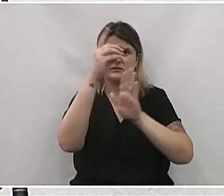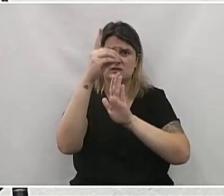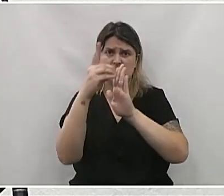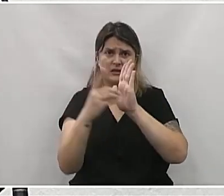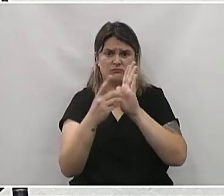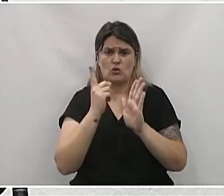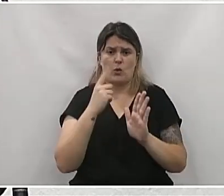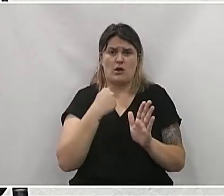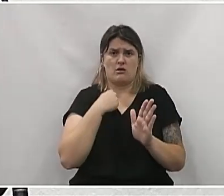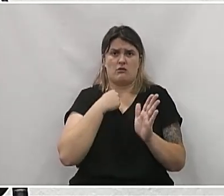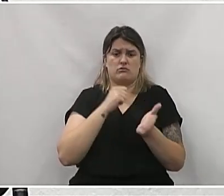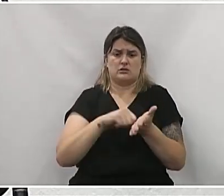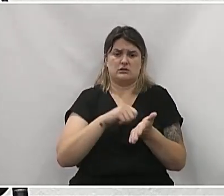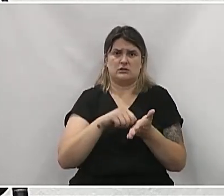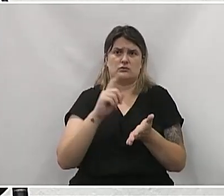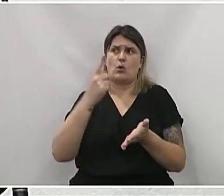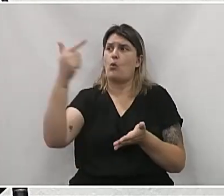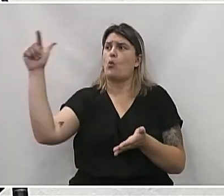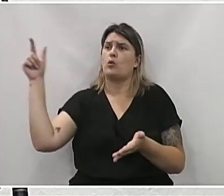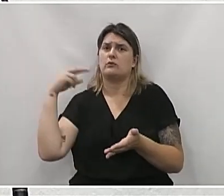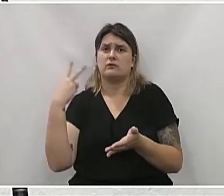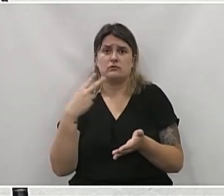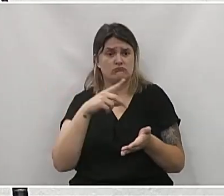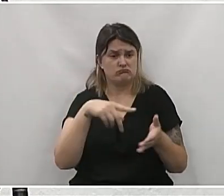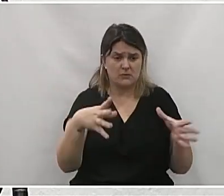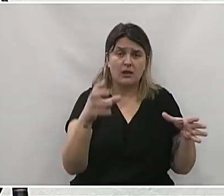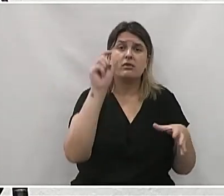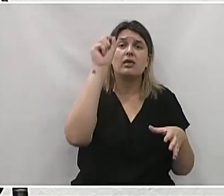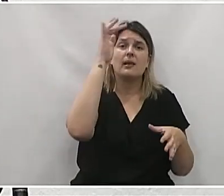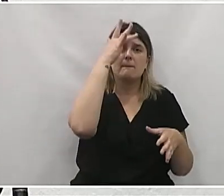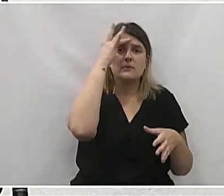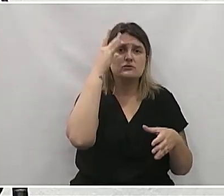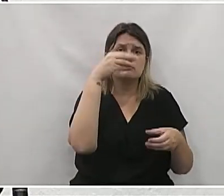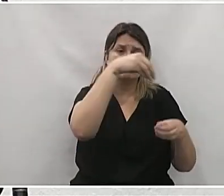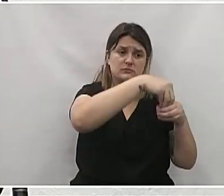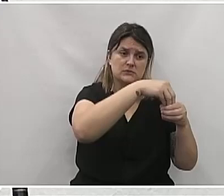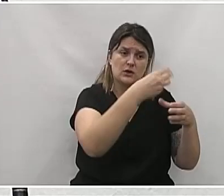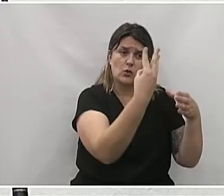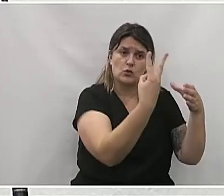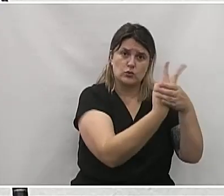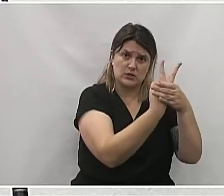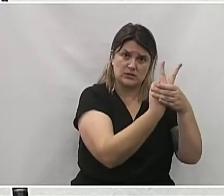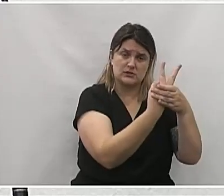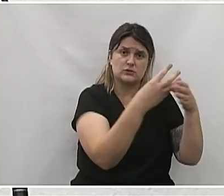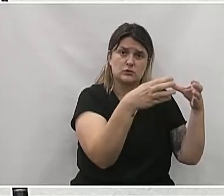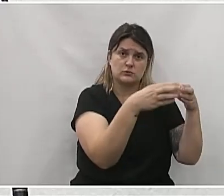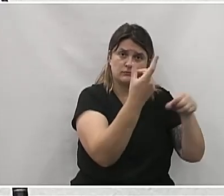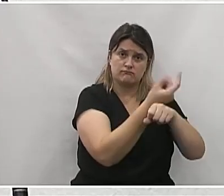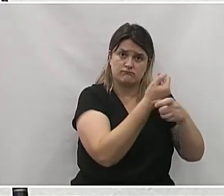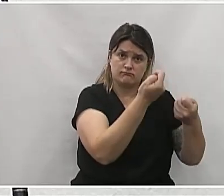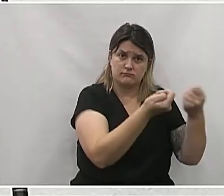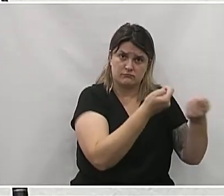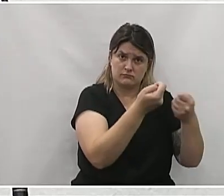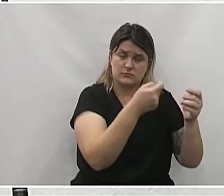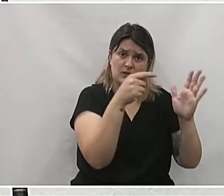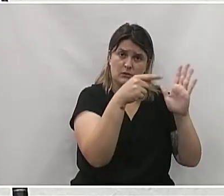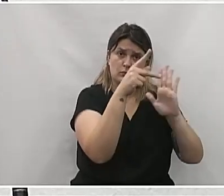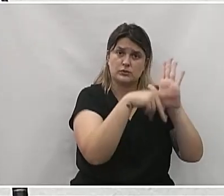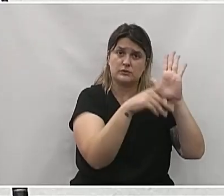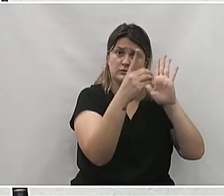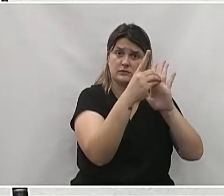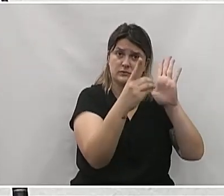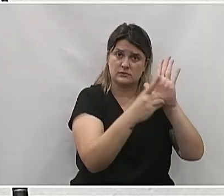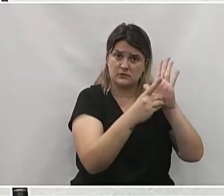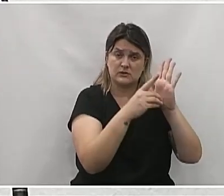eu que assino, não é os outros vereadores que assinam, é os vereadores que fazem composição à Comissão de Finanças. Ao projeto de